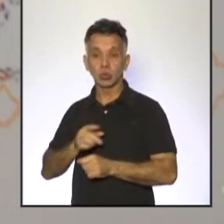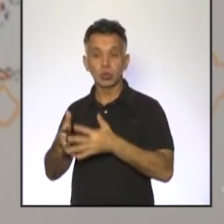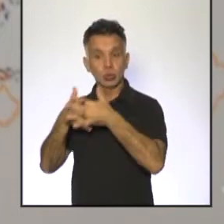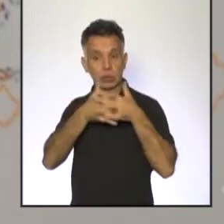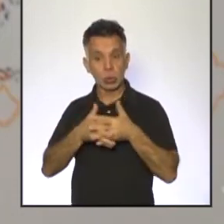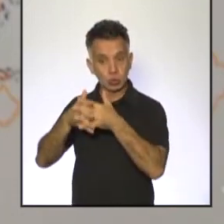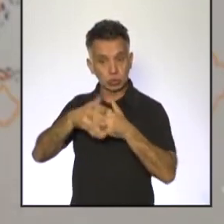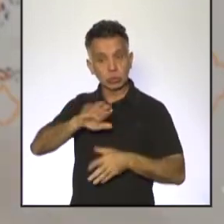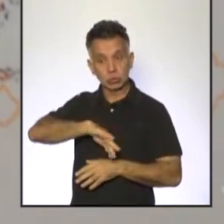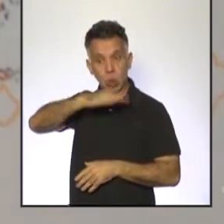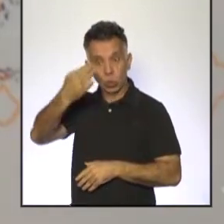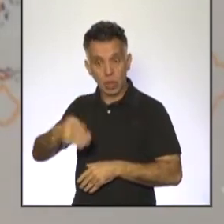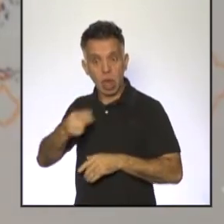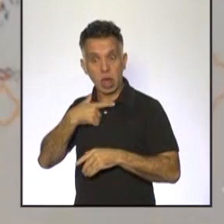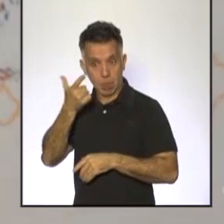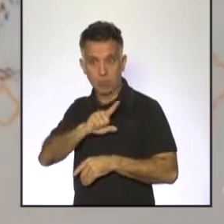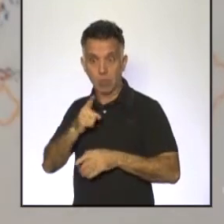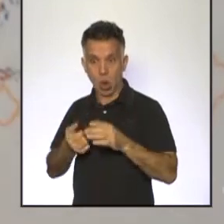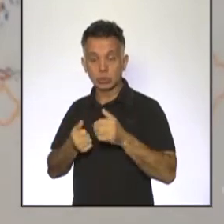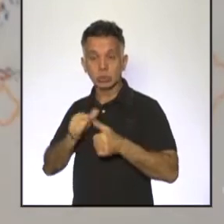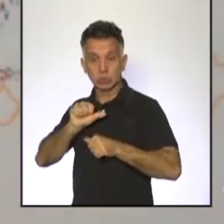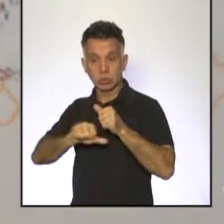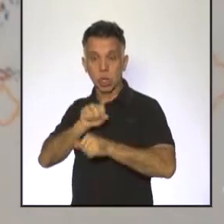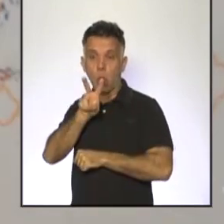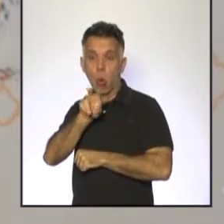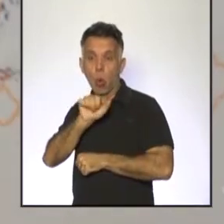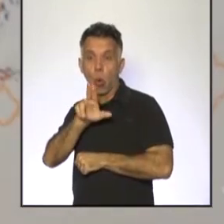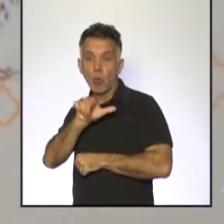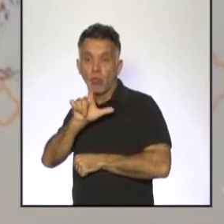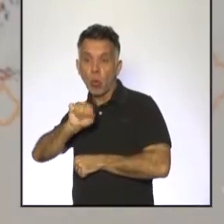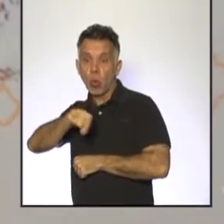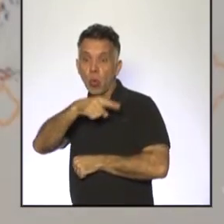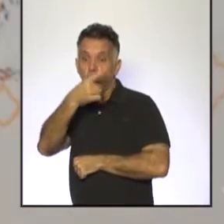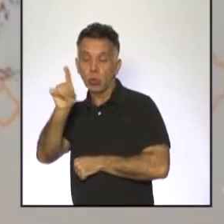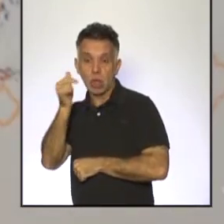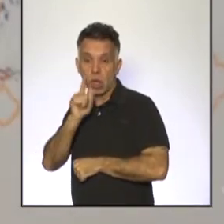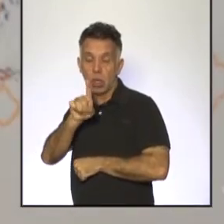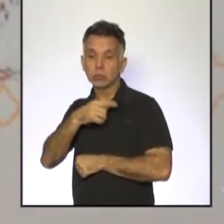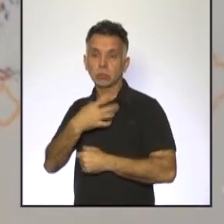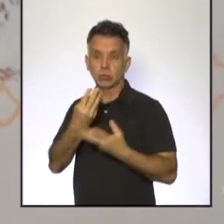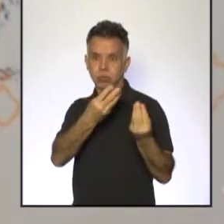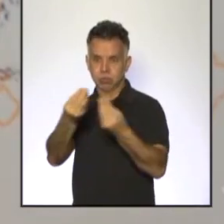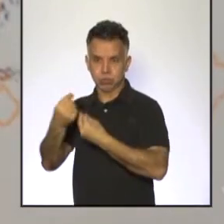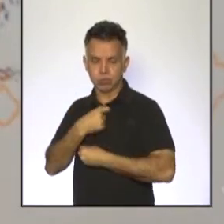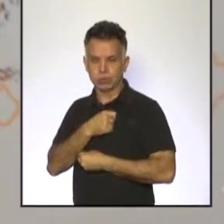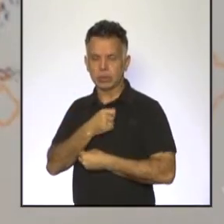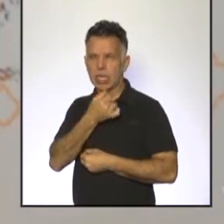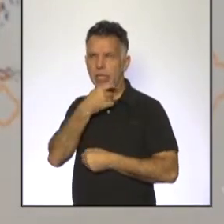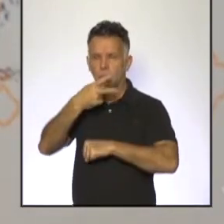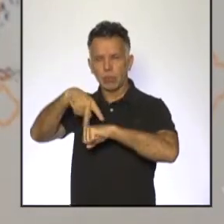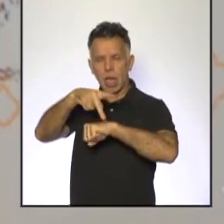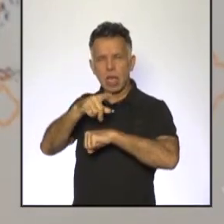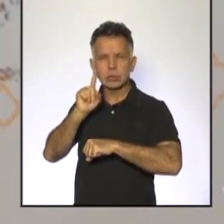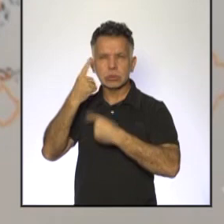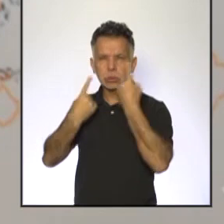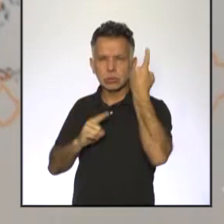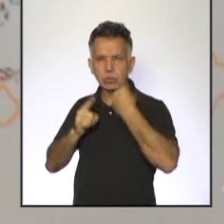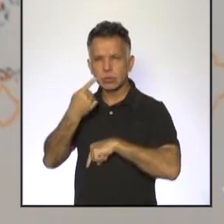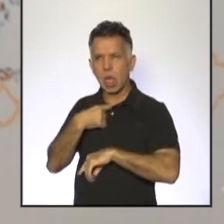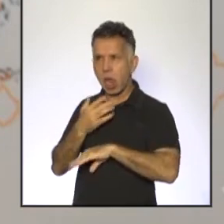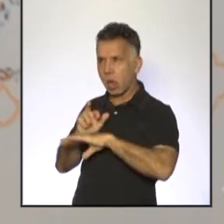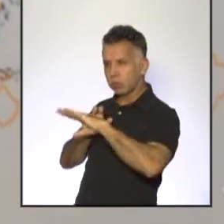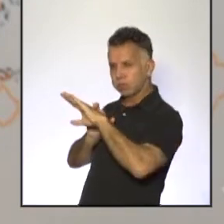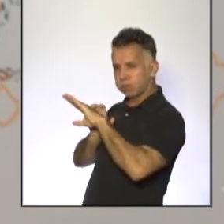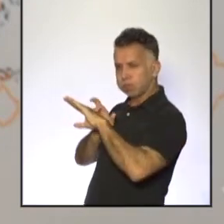montanha. Aqui, vulcanismo, vários vulcões no Chile. Por exemplo, eu tive o prazer de subir uns